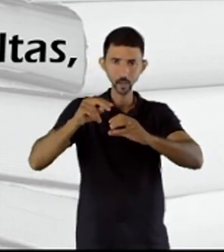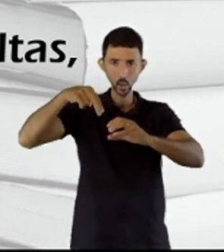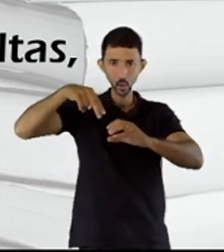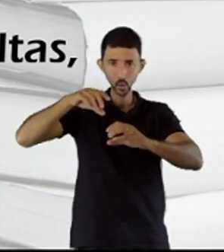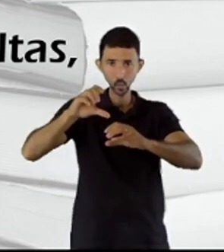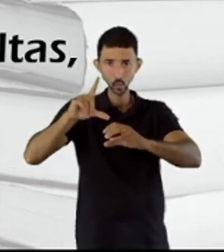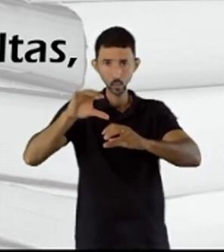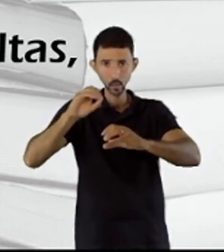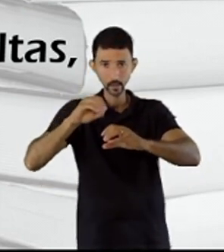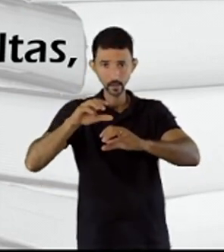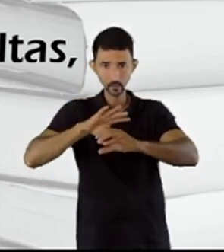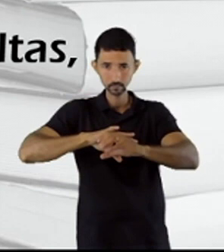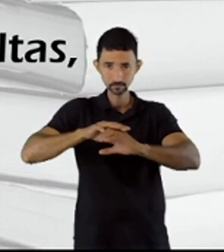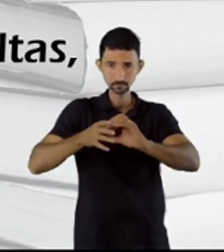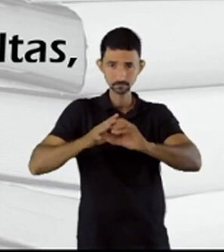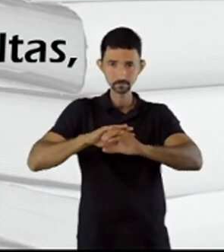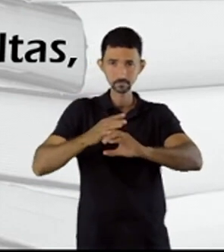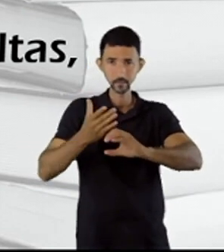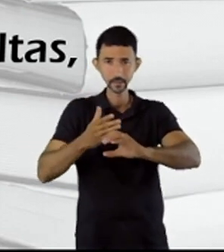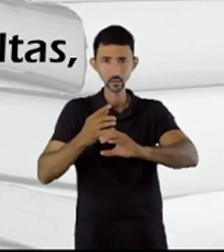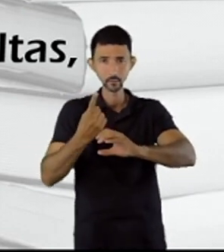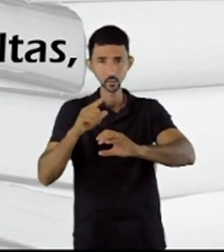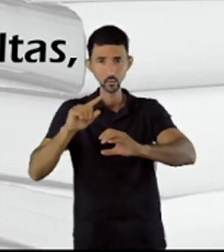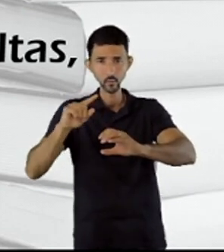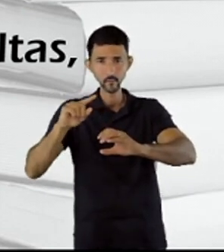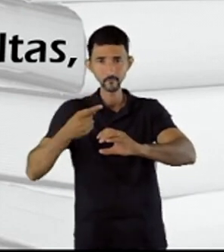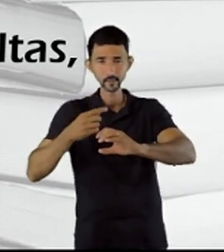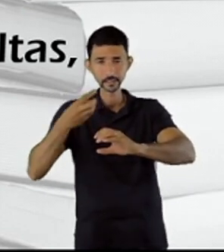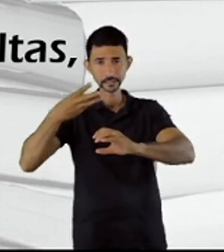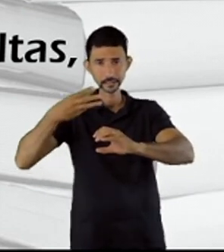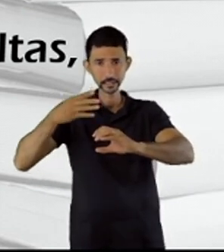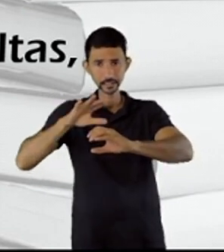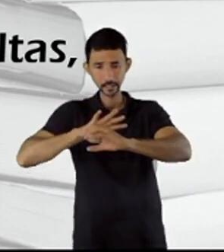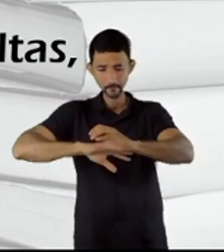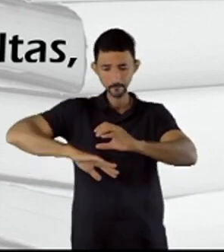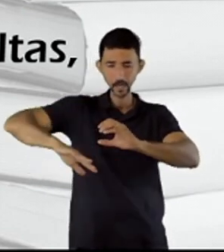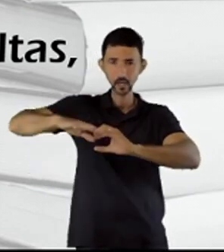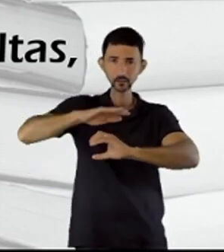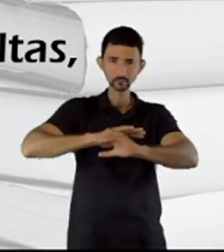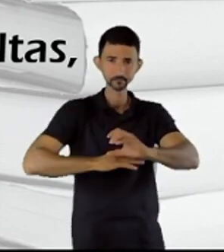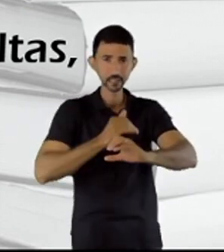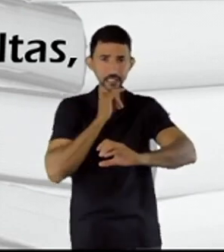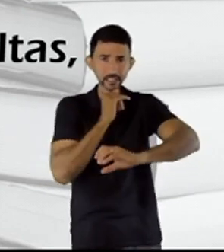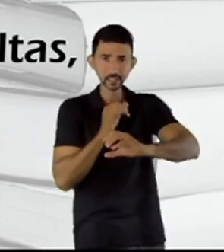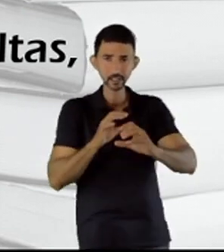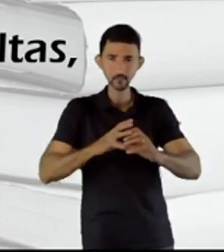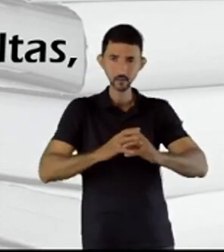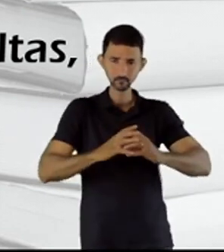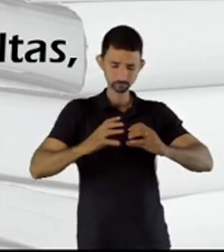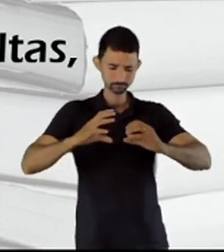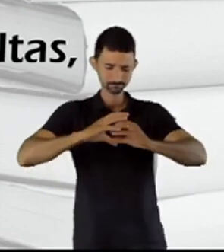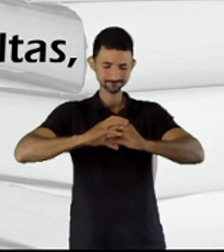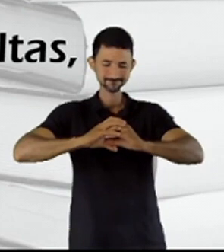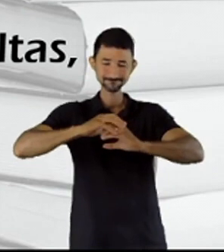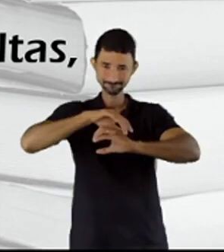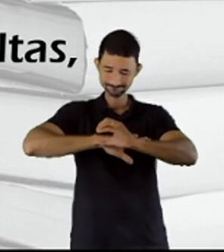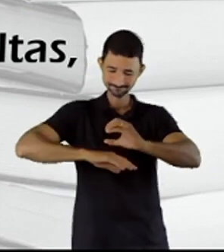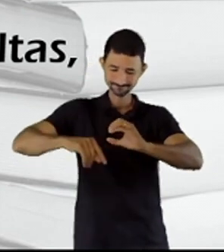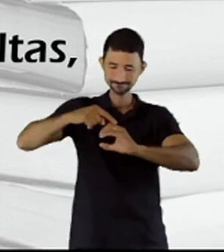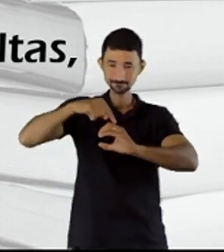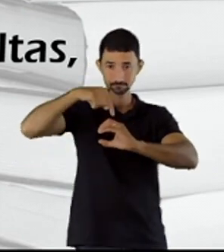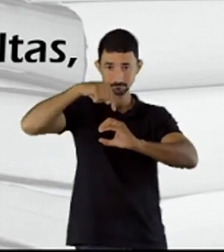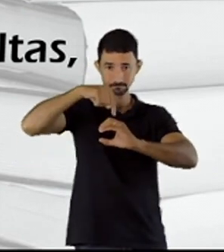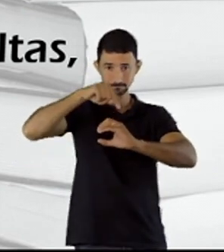ele representa mais ou menos 1/3 de toda a massa da Terra. Ou seja, apesar de não ser tão grande quanto a